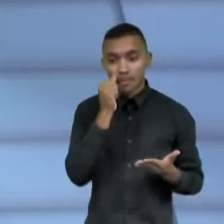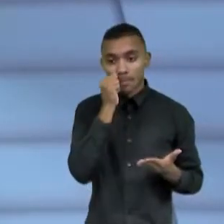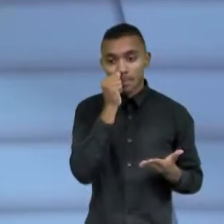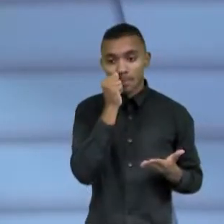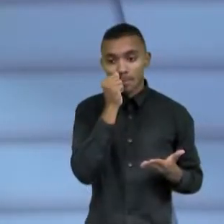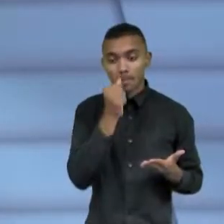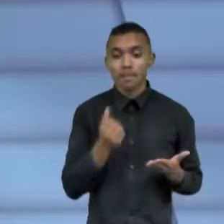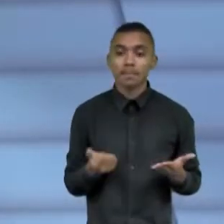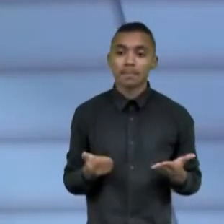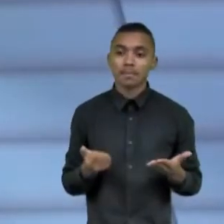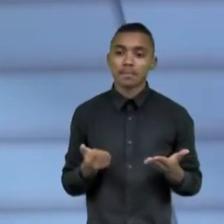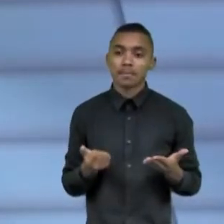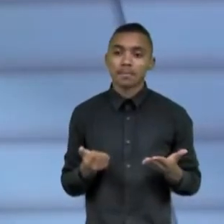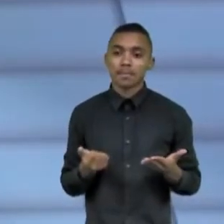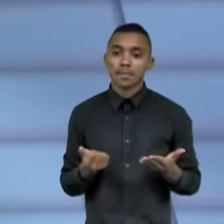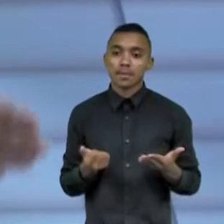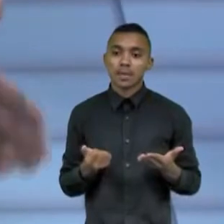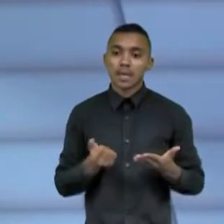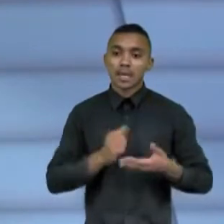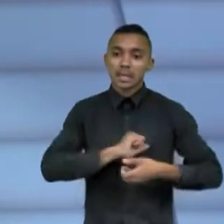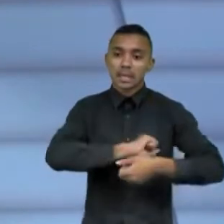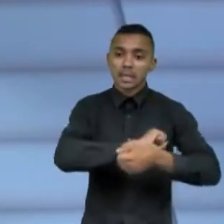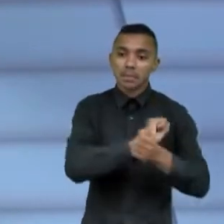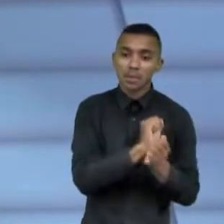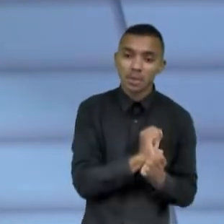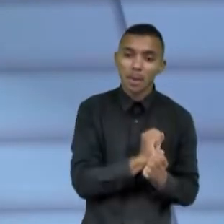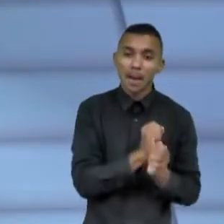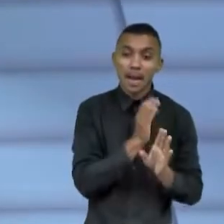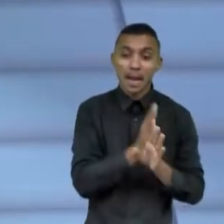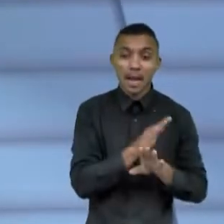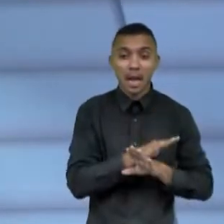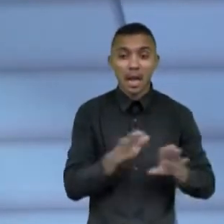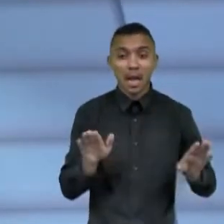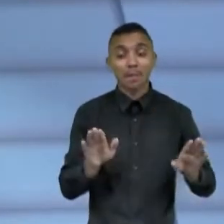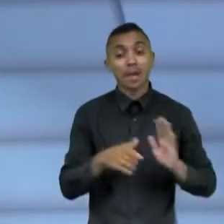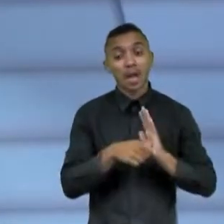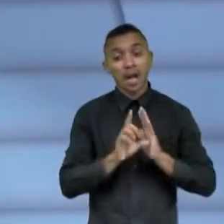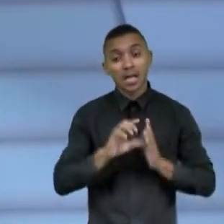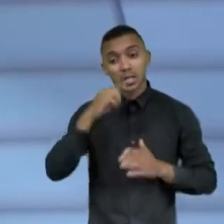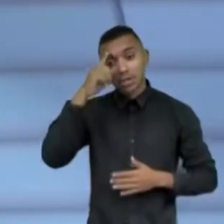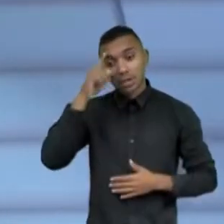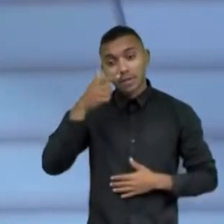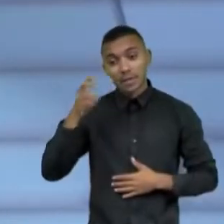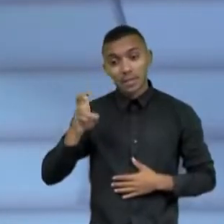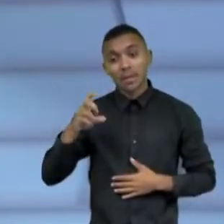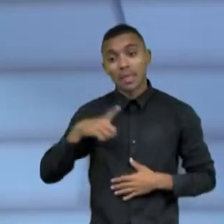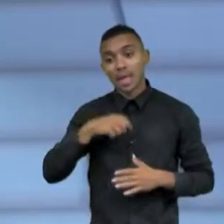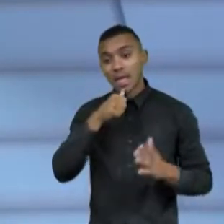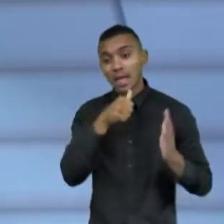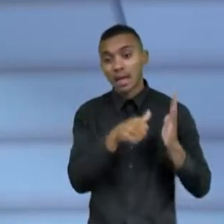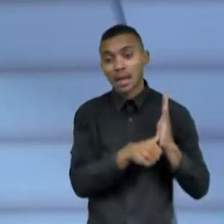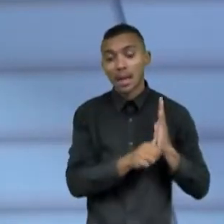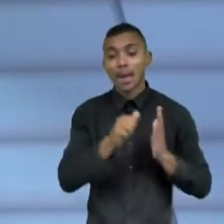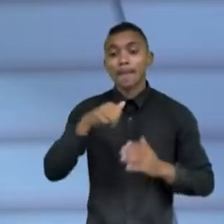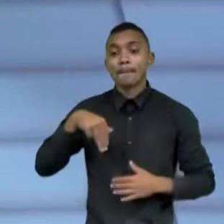falsa abolição, né? A gente recentemente, agora no dia 25, teve a data magna, que é a